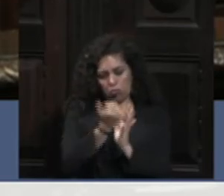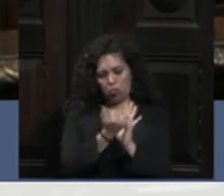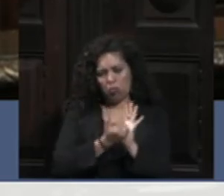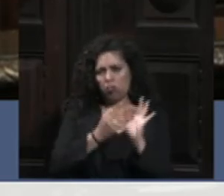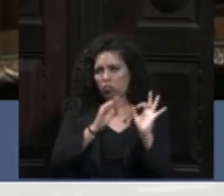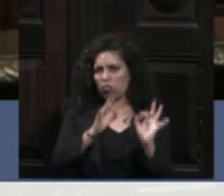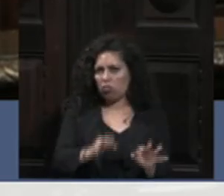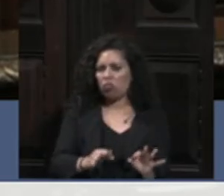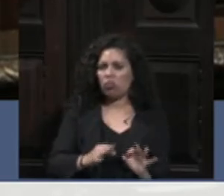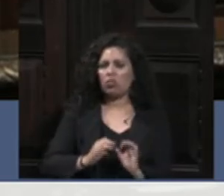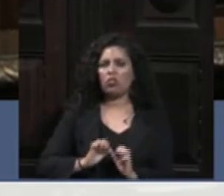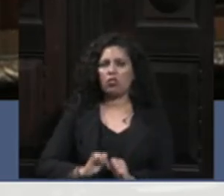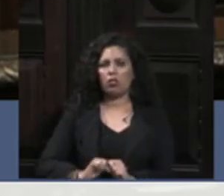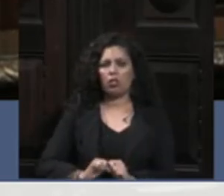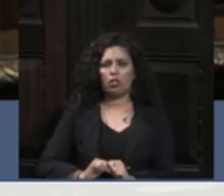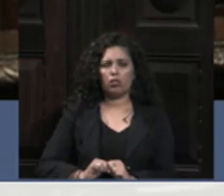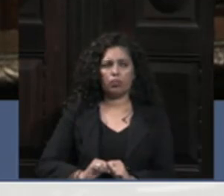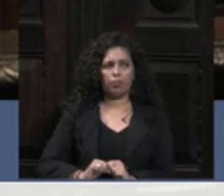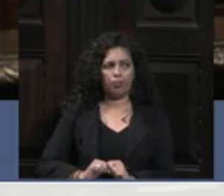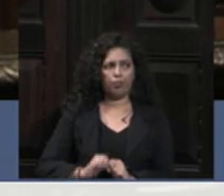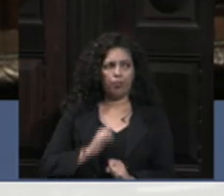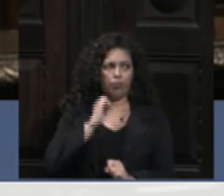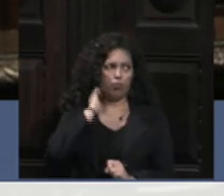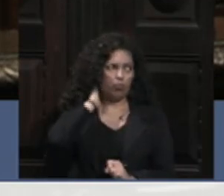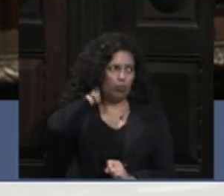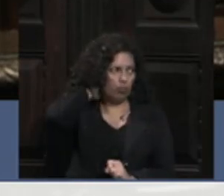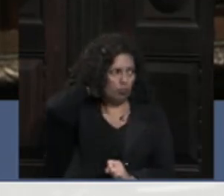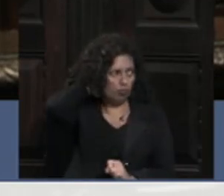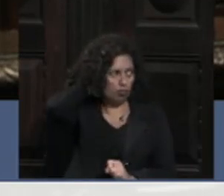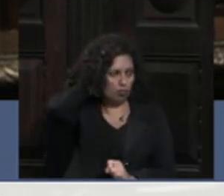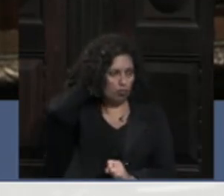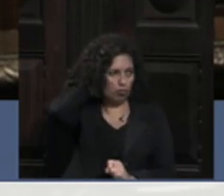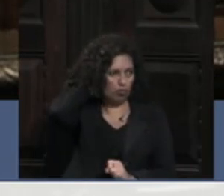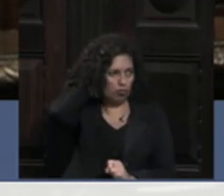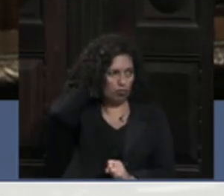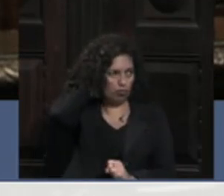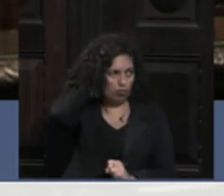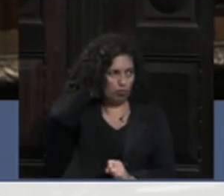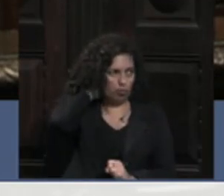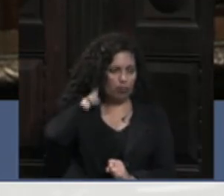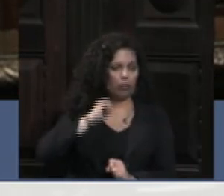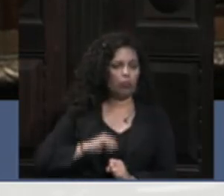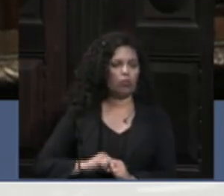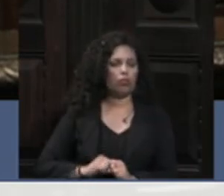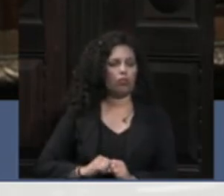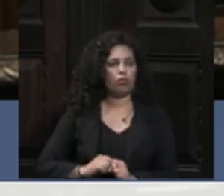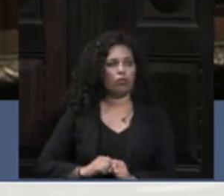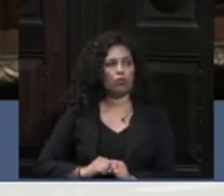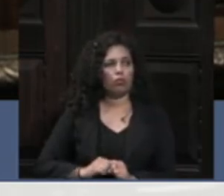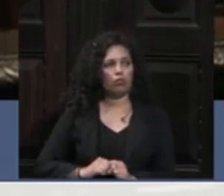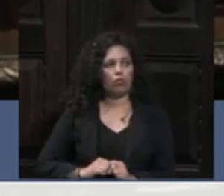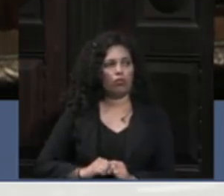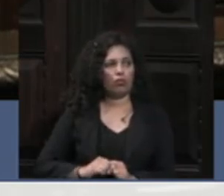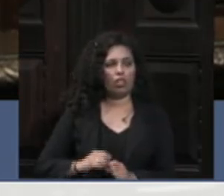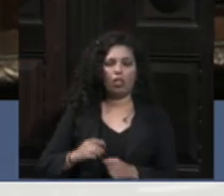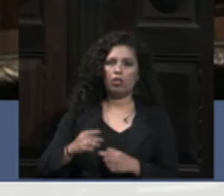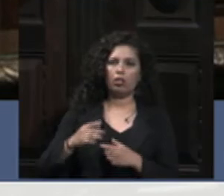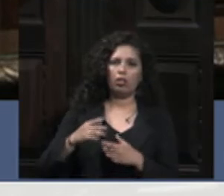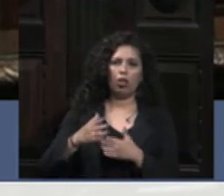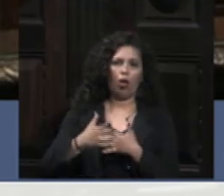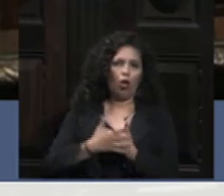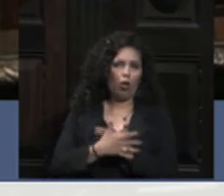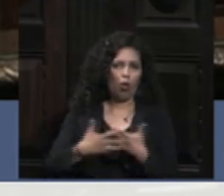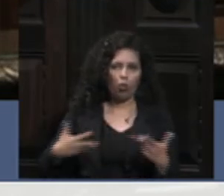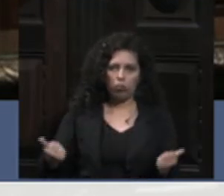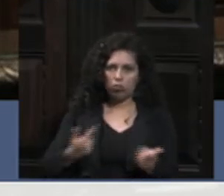legislativo para conduzi-lo da melhor maneira possível e sem incorrer